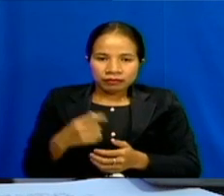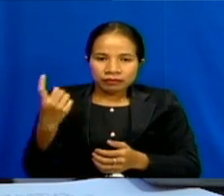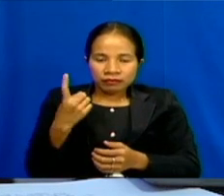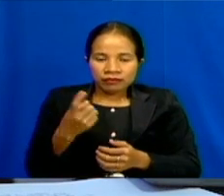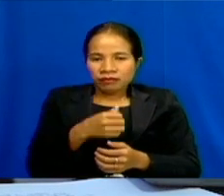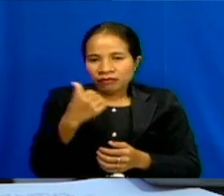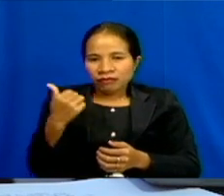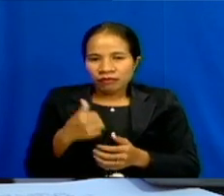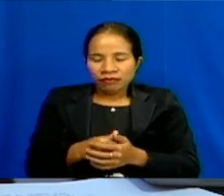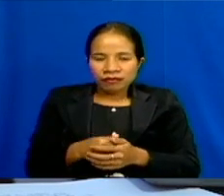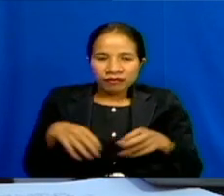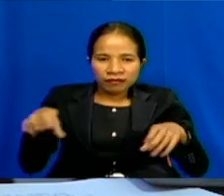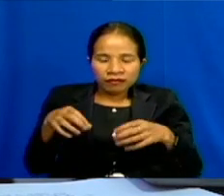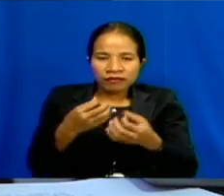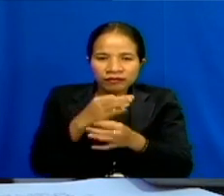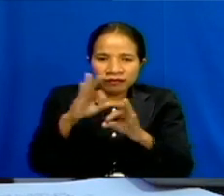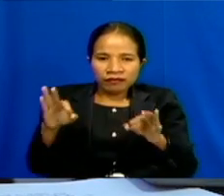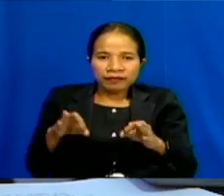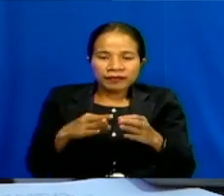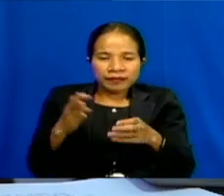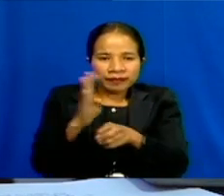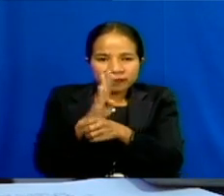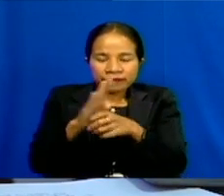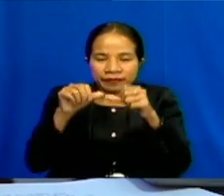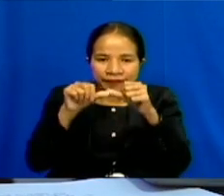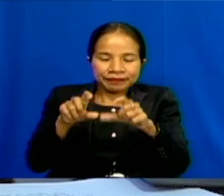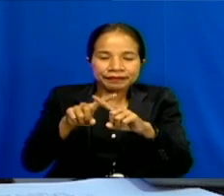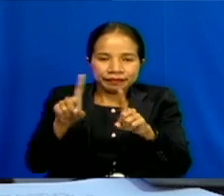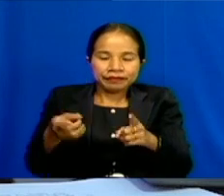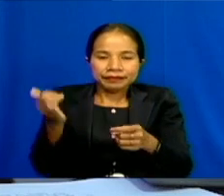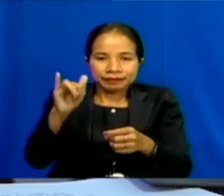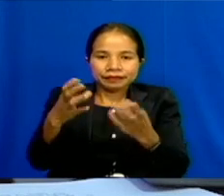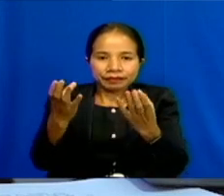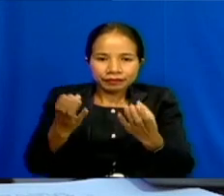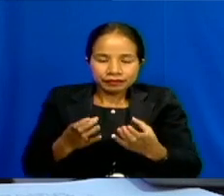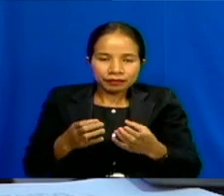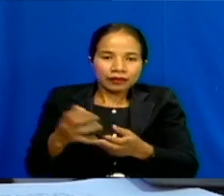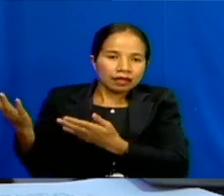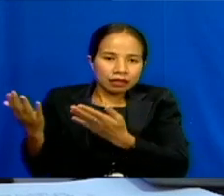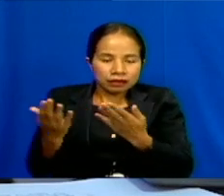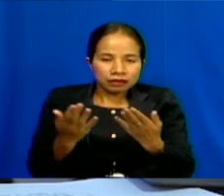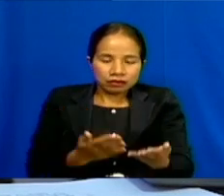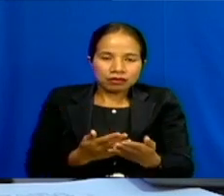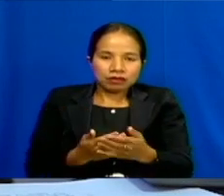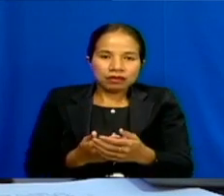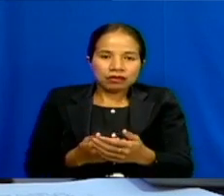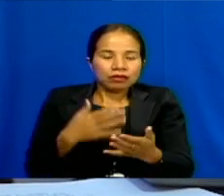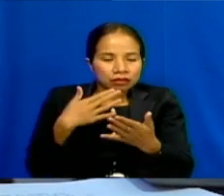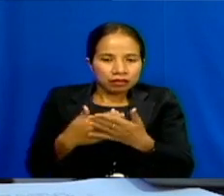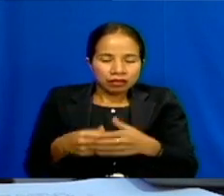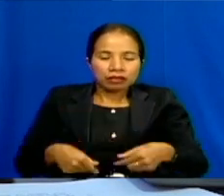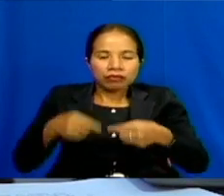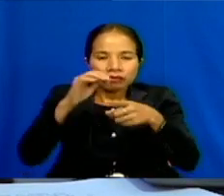balung investe tiona business lao tiona me de sira hakara katu eleva tan sira nepunya semento ita fornece